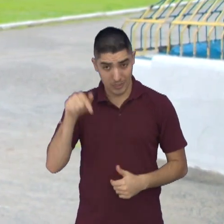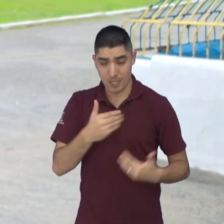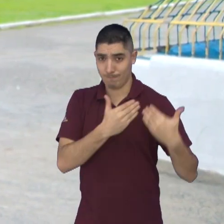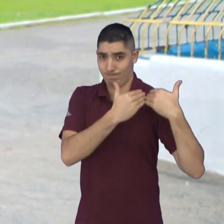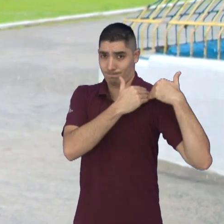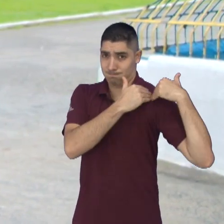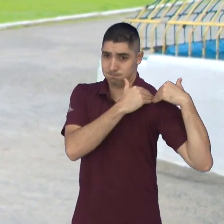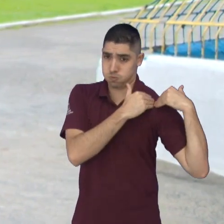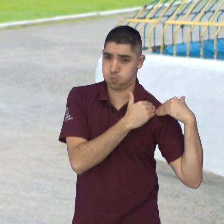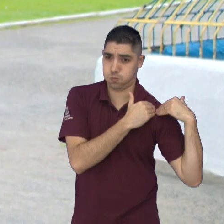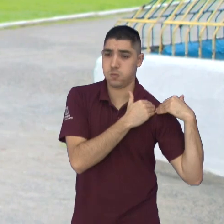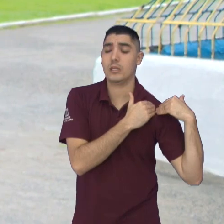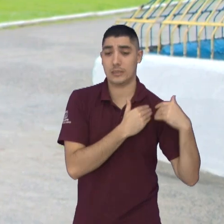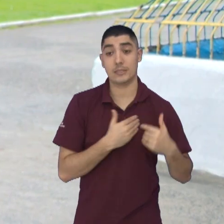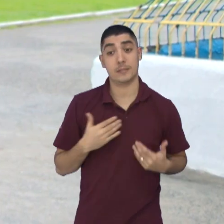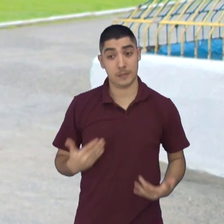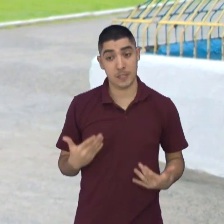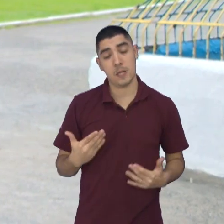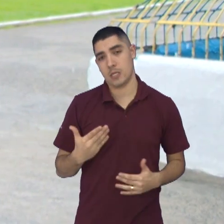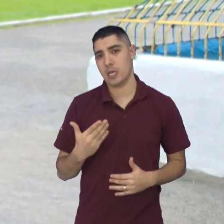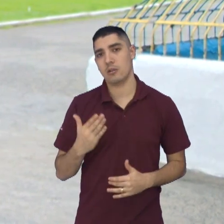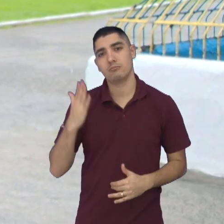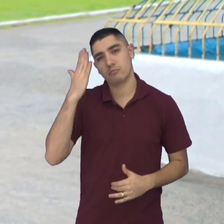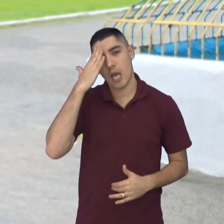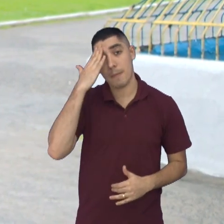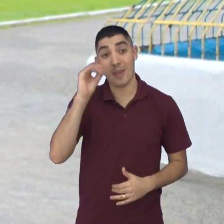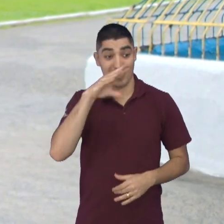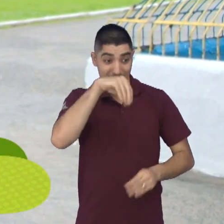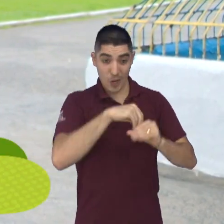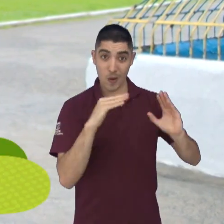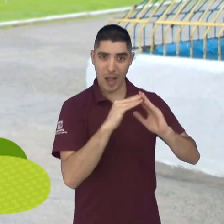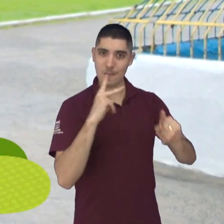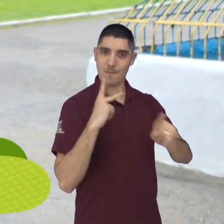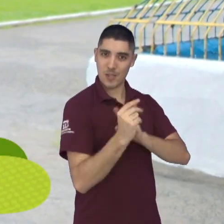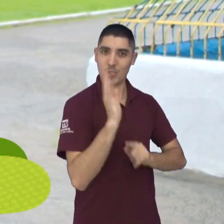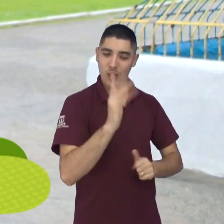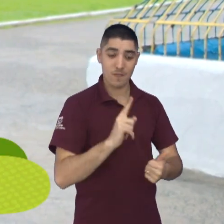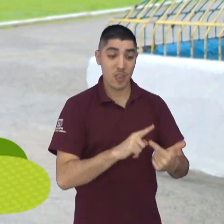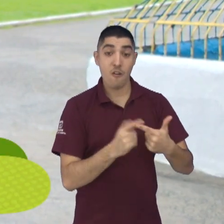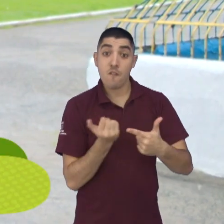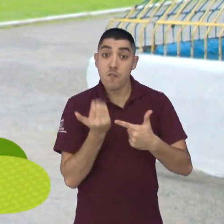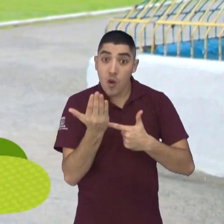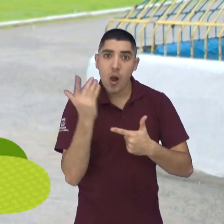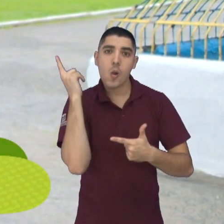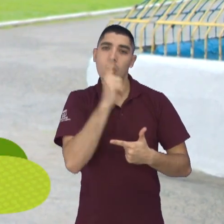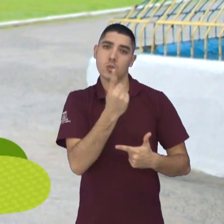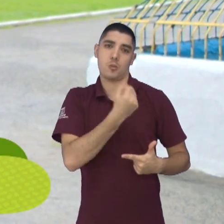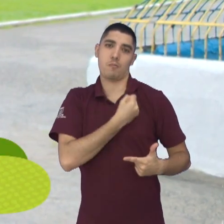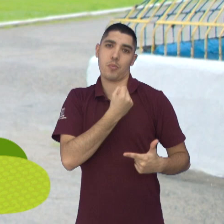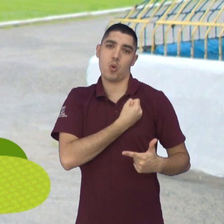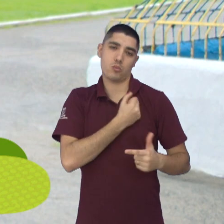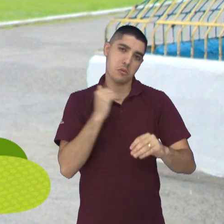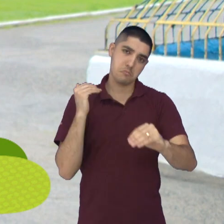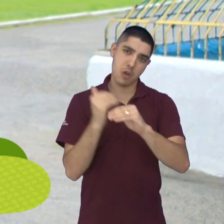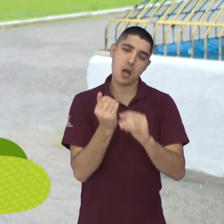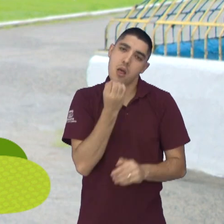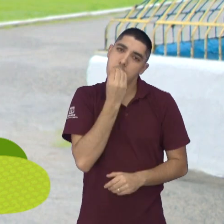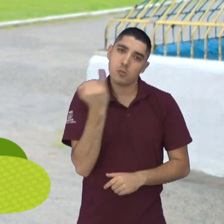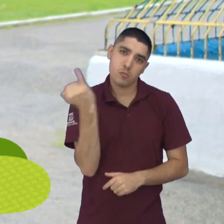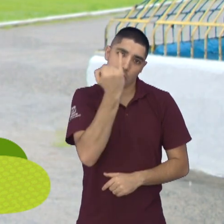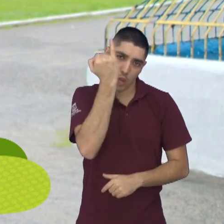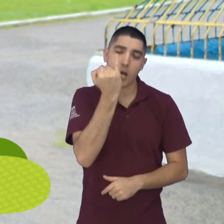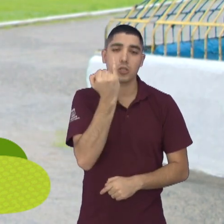tem. Tivemos um êxito em casa, fora a gente foi buscar um ponto. É importante somar na